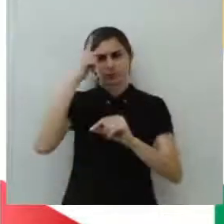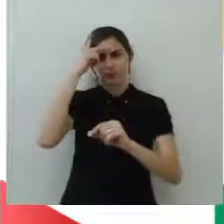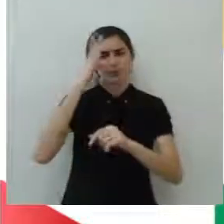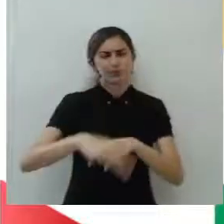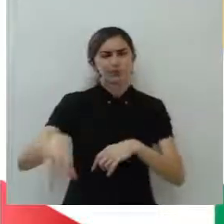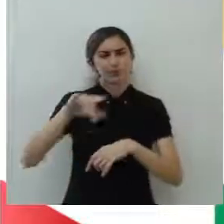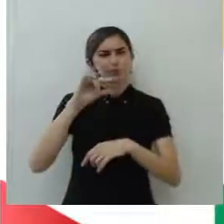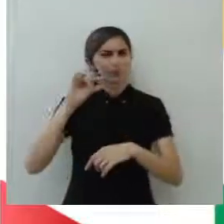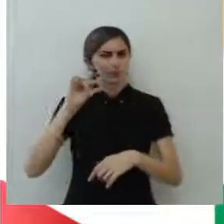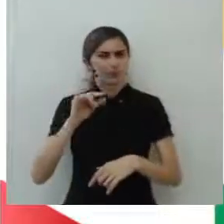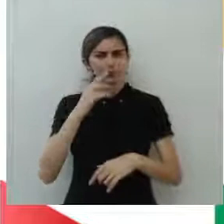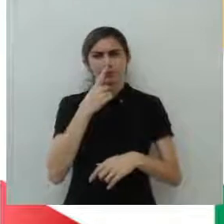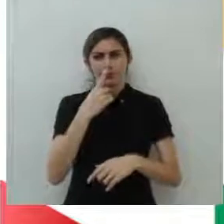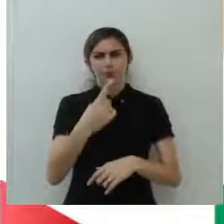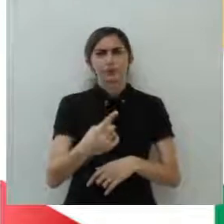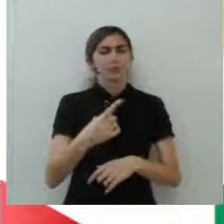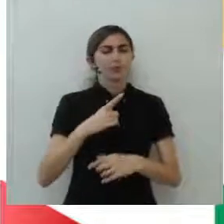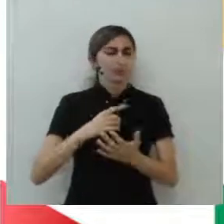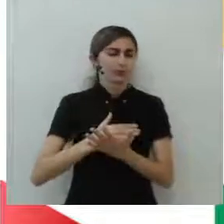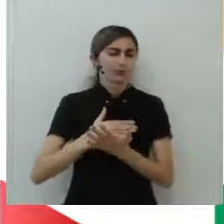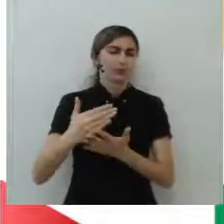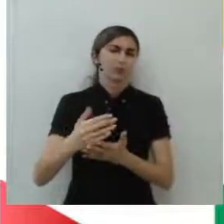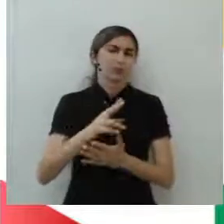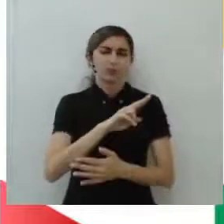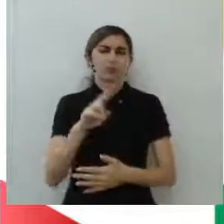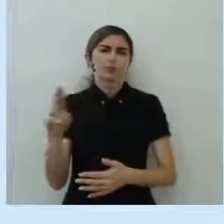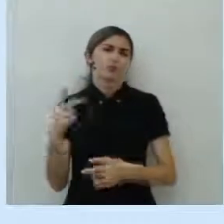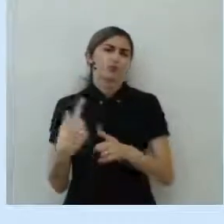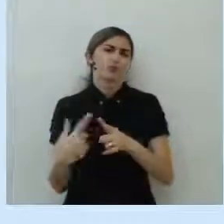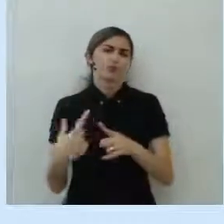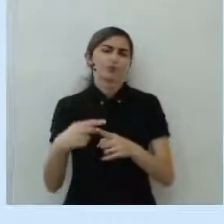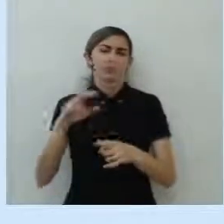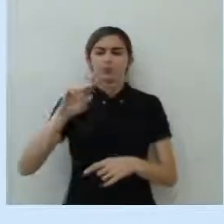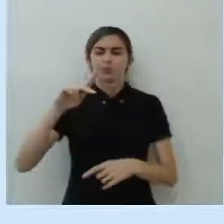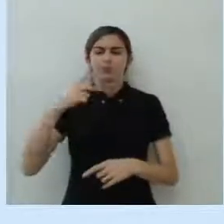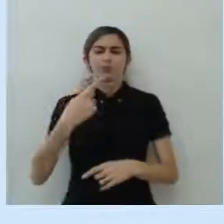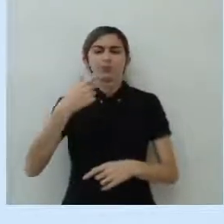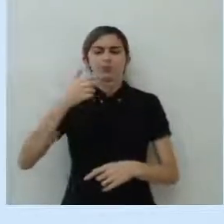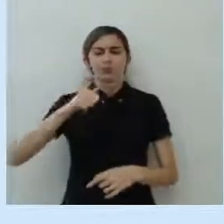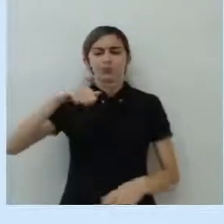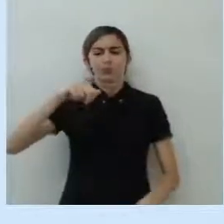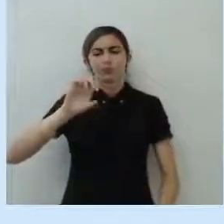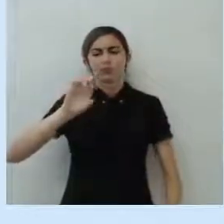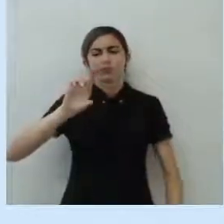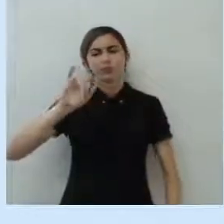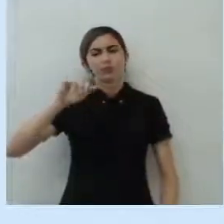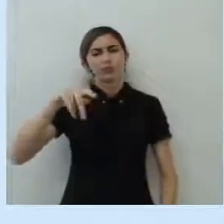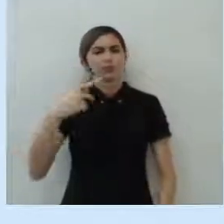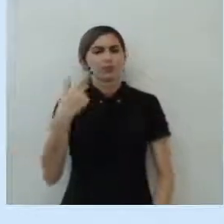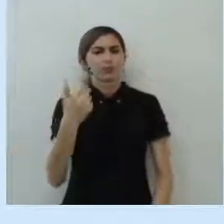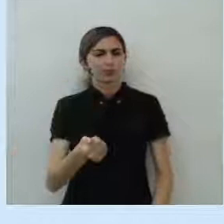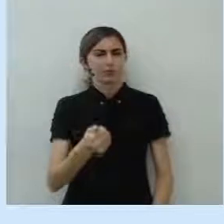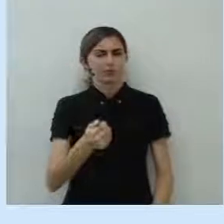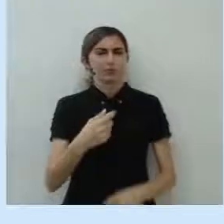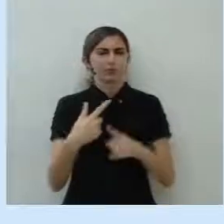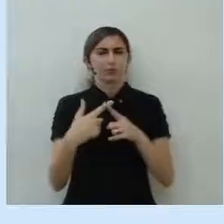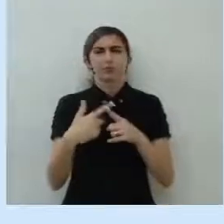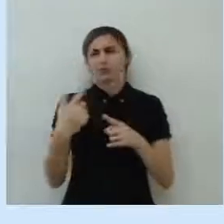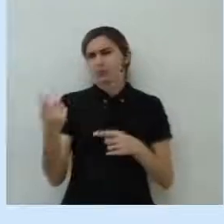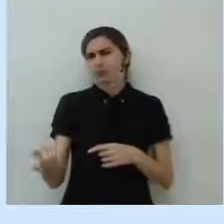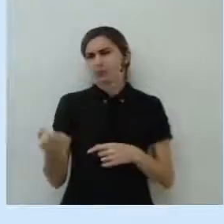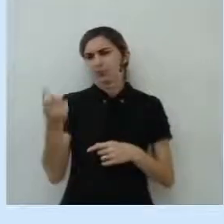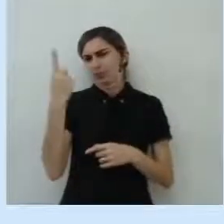sabe, pouquíssima gente sabe a origem desse nome. Por que Chacrinha? Porque não tem nada a ver, né? Abelardo Barbosa. Muitas vezes